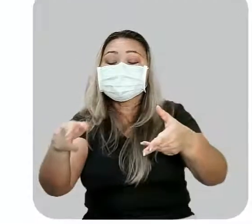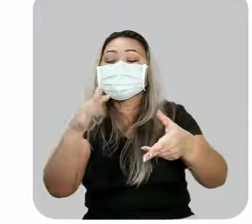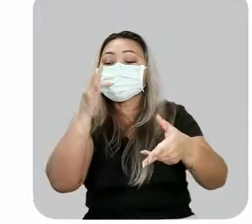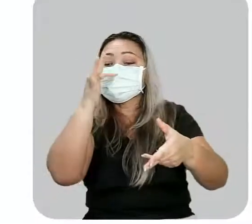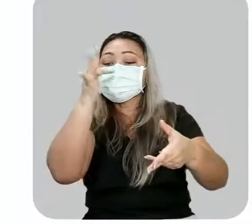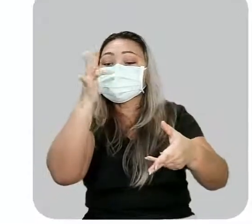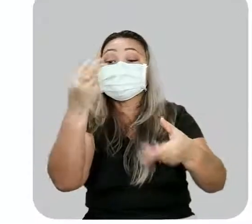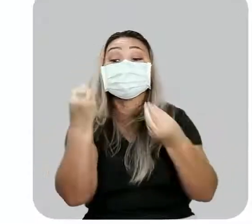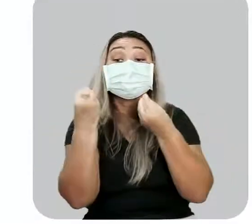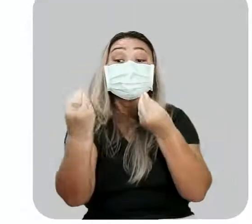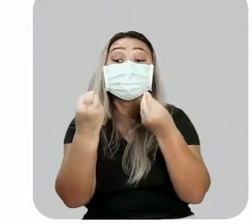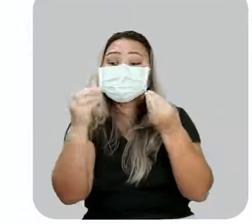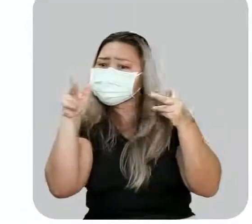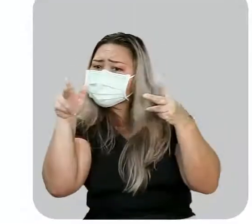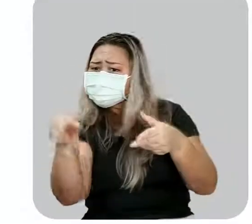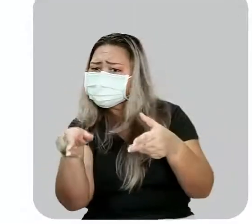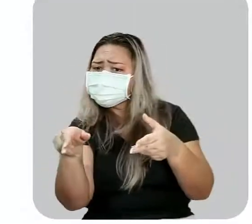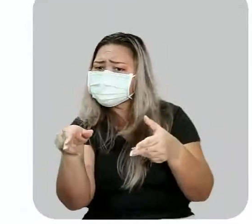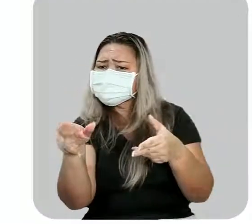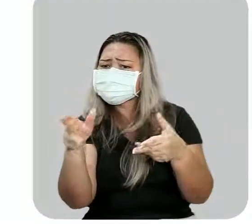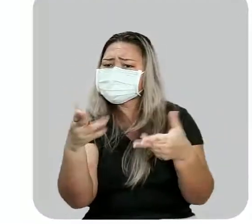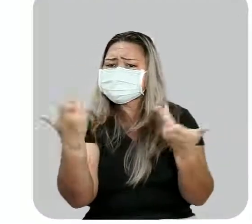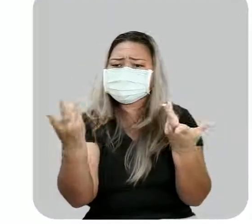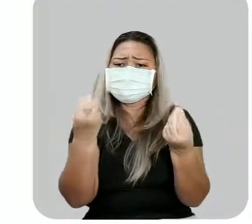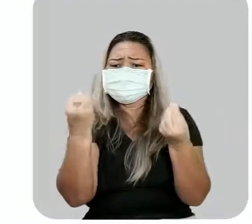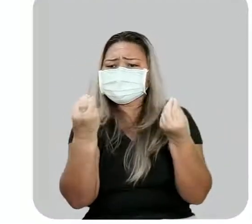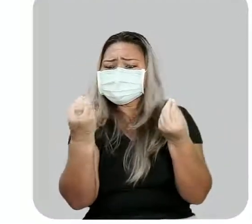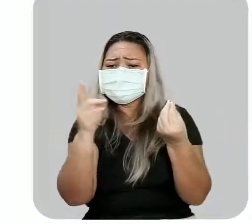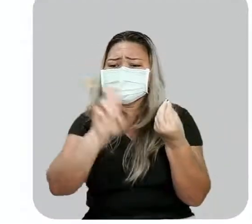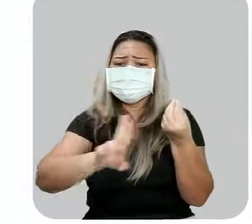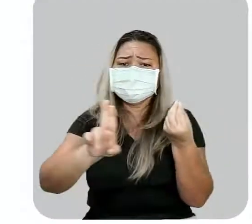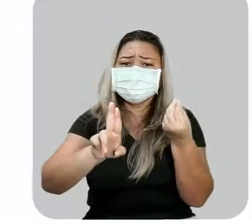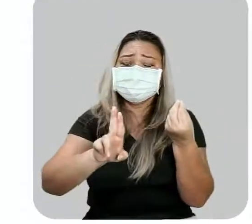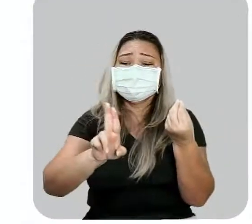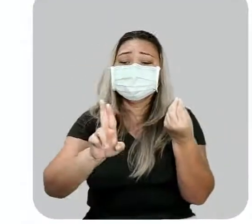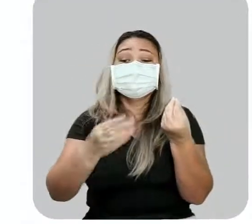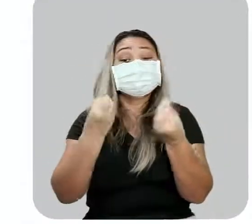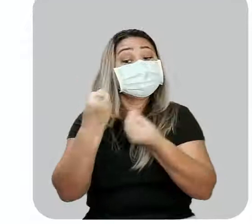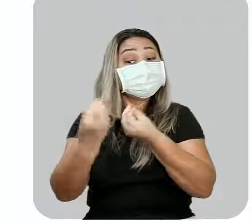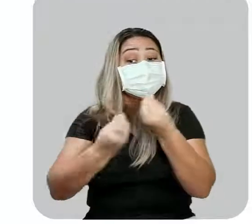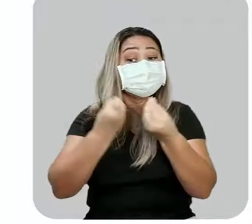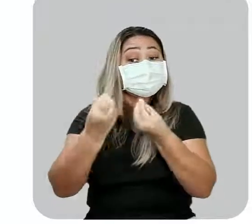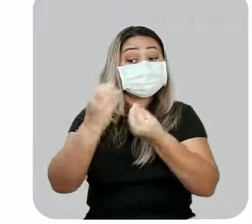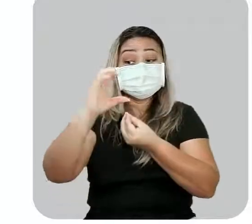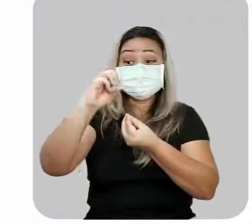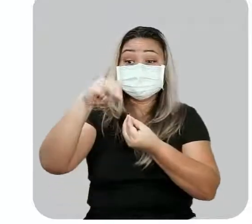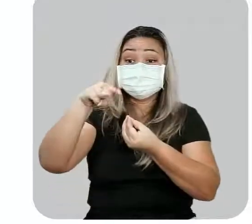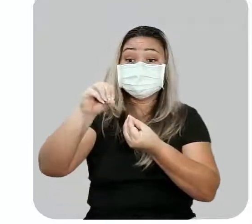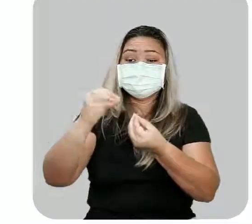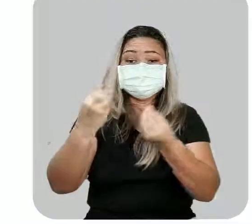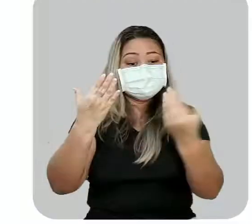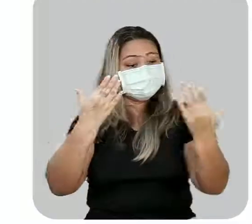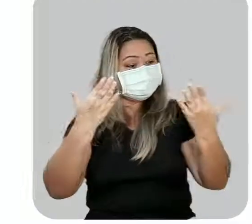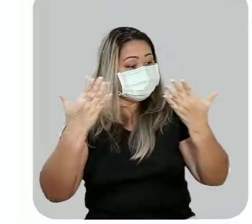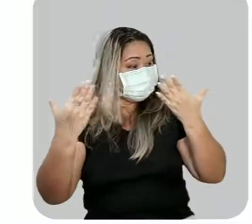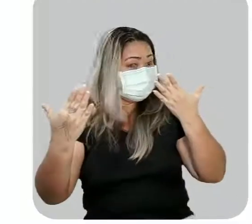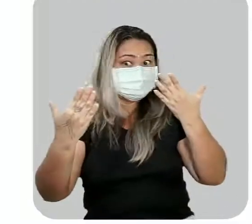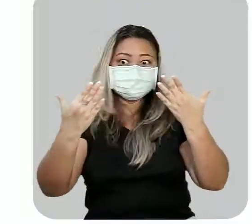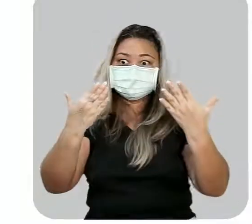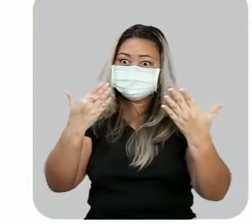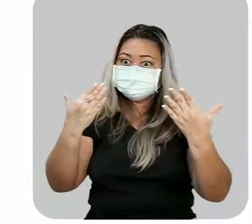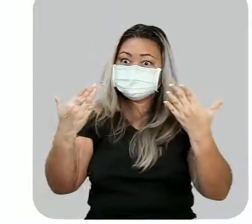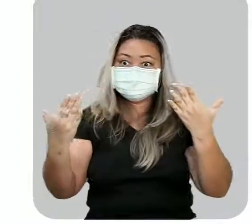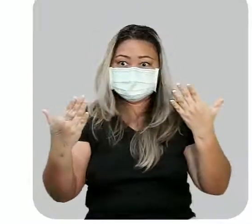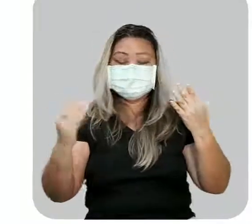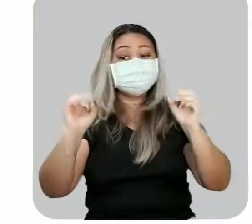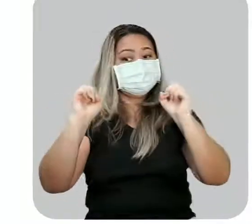observar a questão do como. Como aí, se eu usar a conjunção como, estou fazendo uma